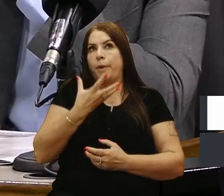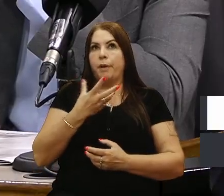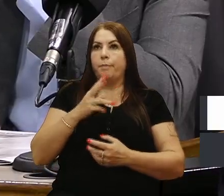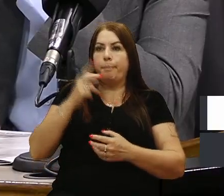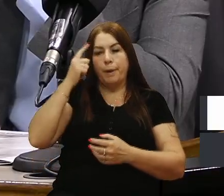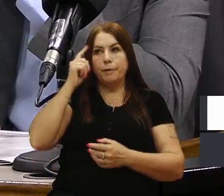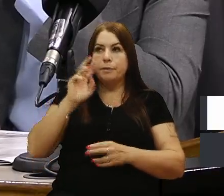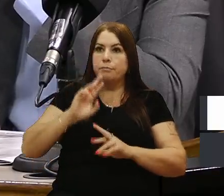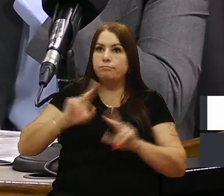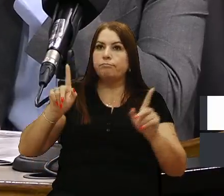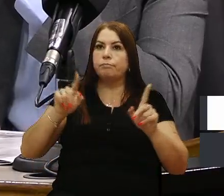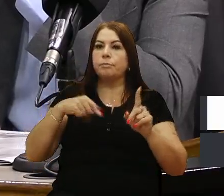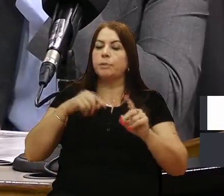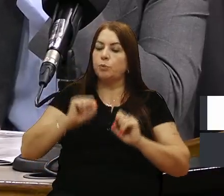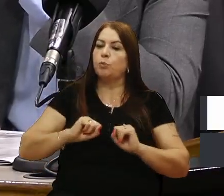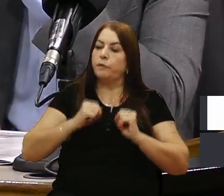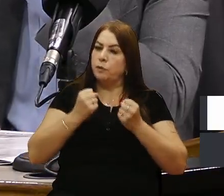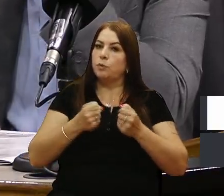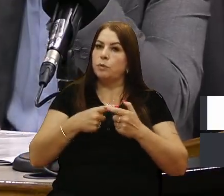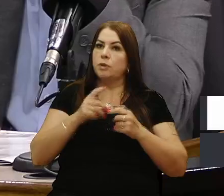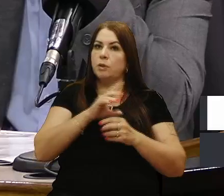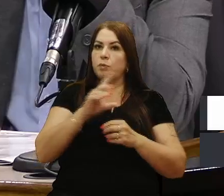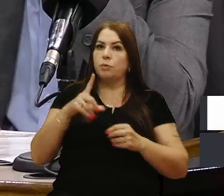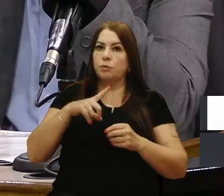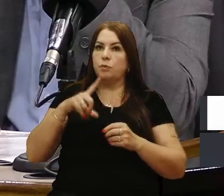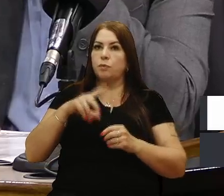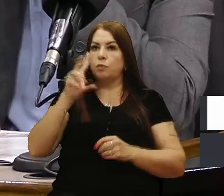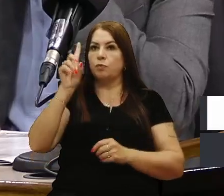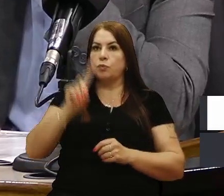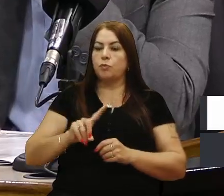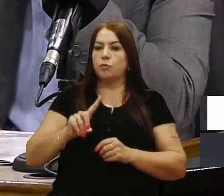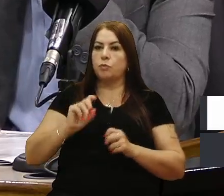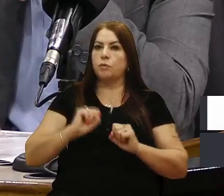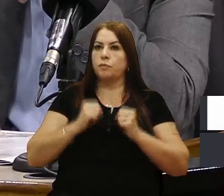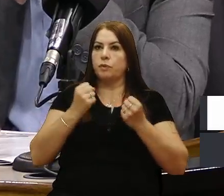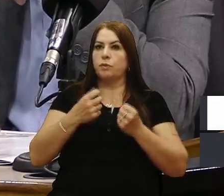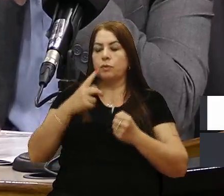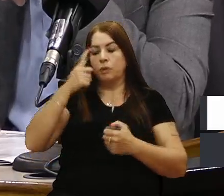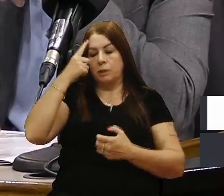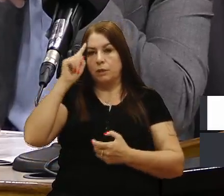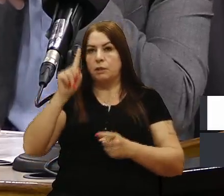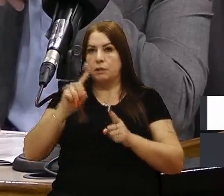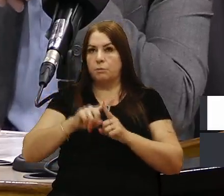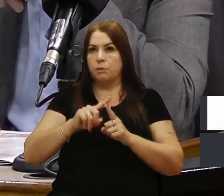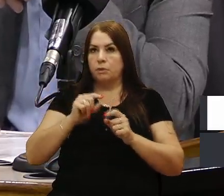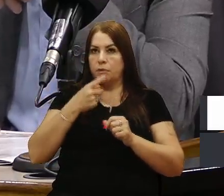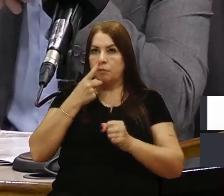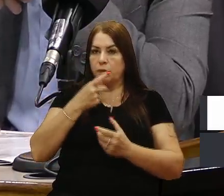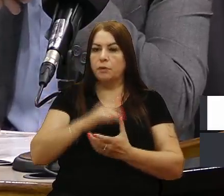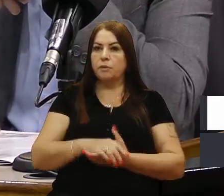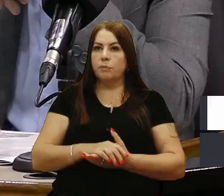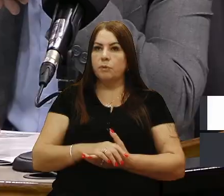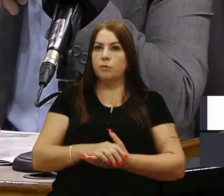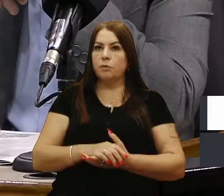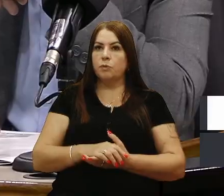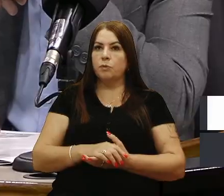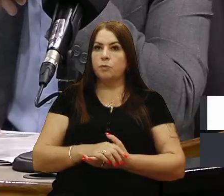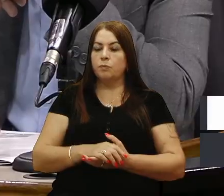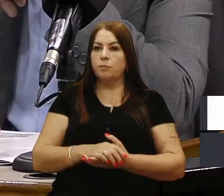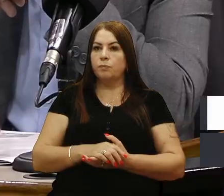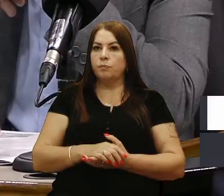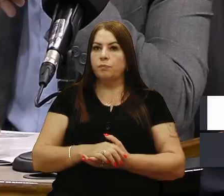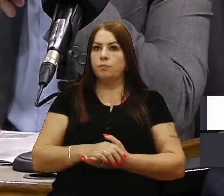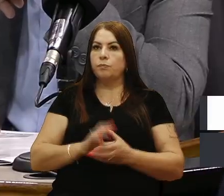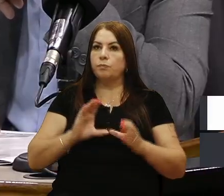contrário, mas eu sou um defensor de que cada um tem o seu direito de defender aqui as suas ideias. Inclusive, fiz menção quando o senhor abriu ali